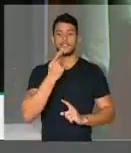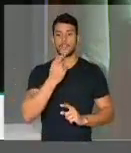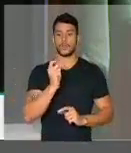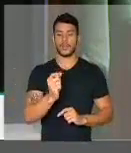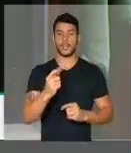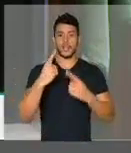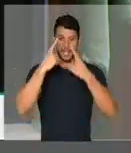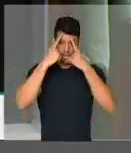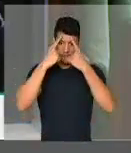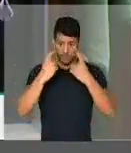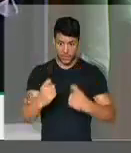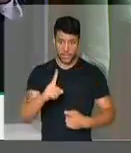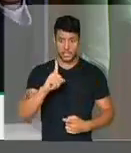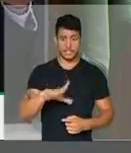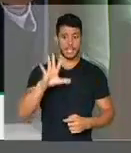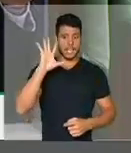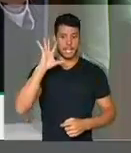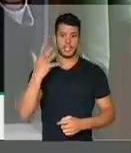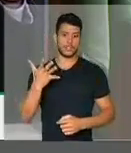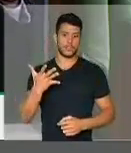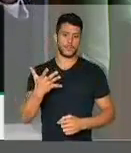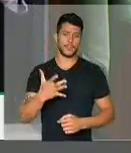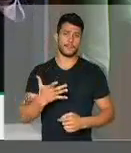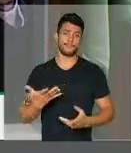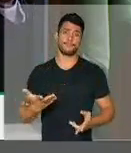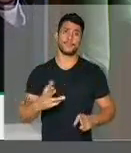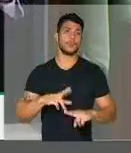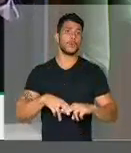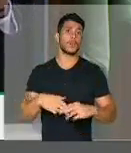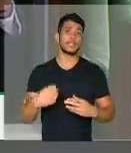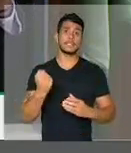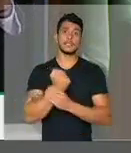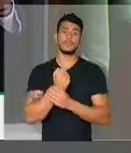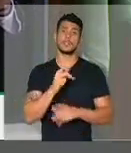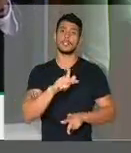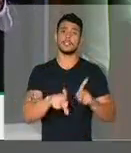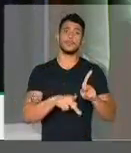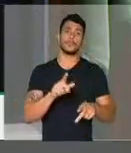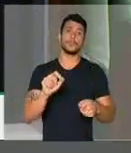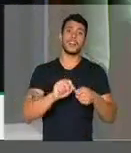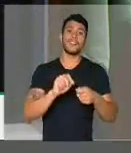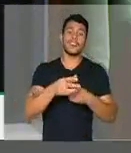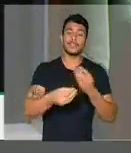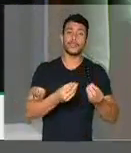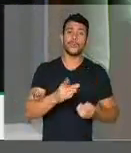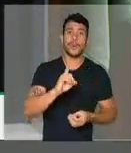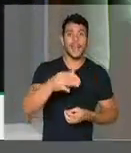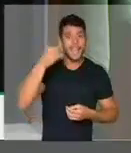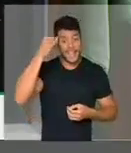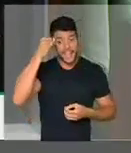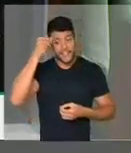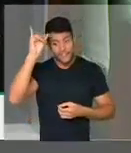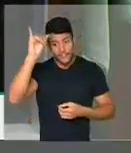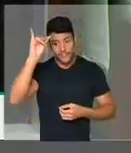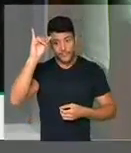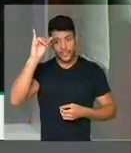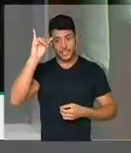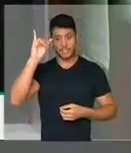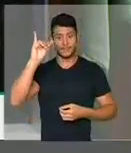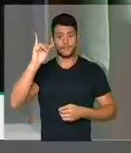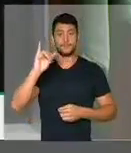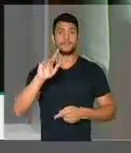de solução, porque segurança pública tem que ser feito com prevenção, com Estado, com